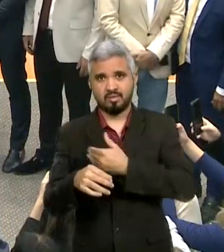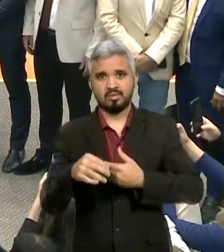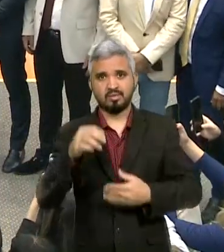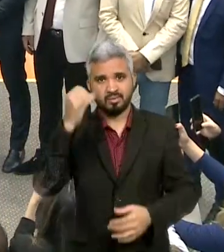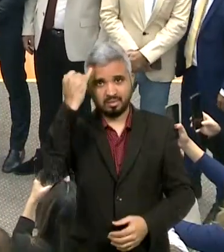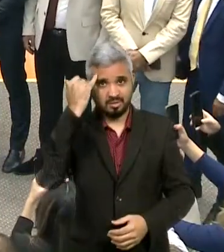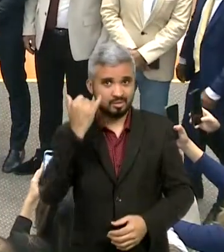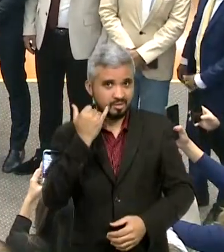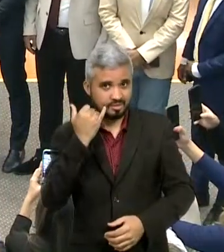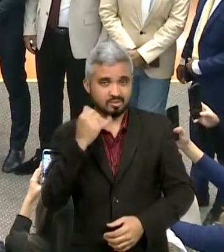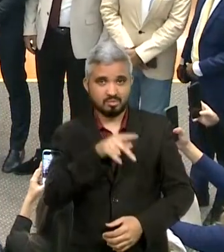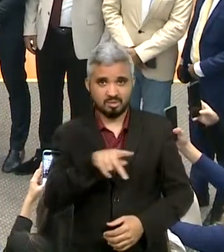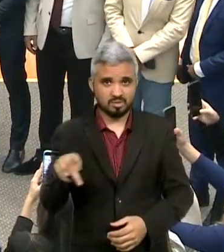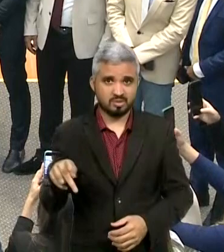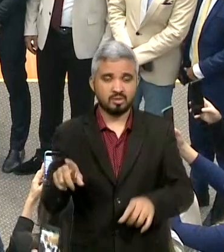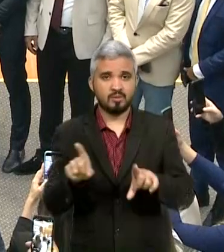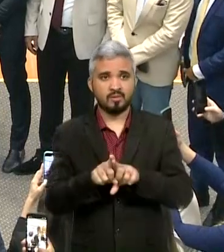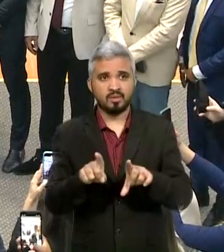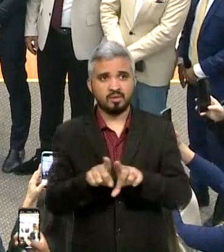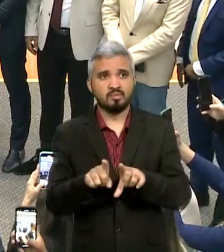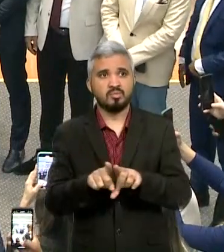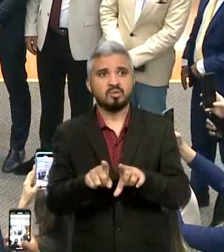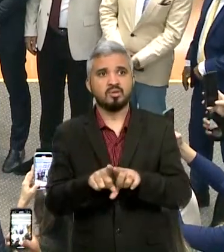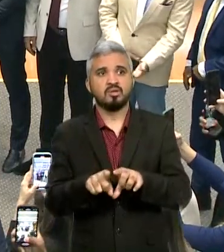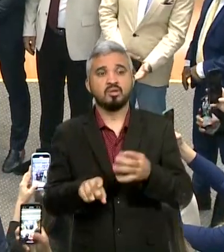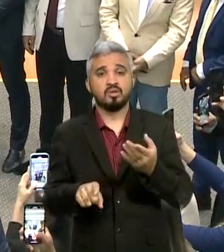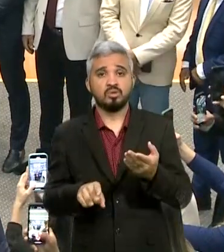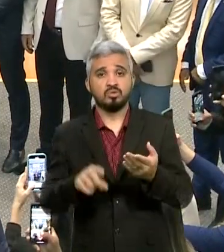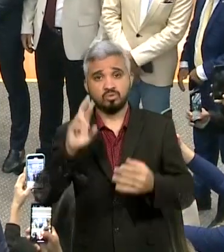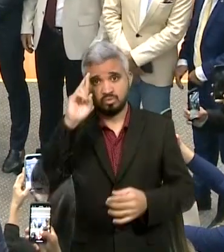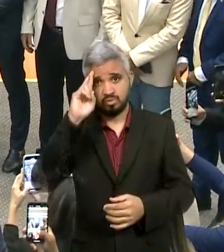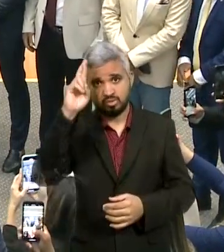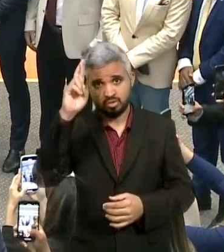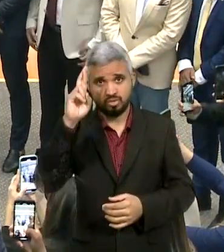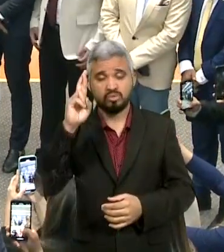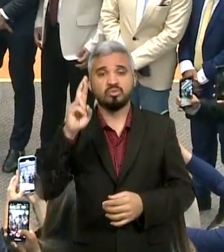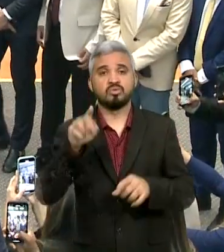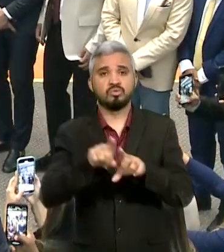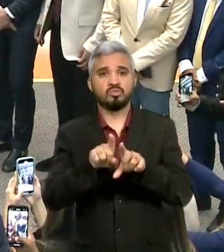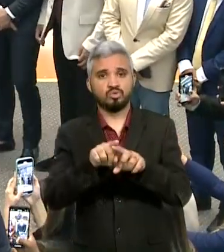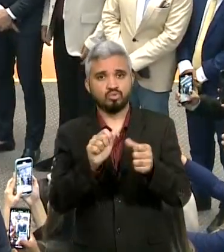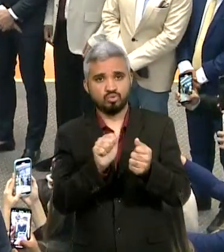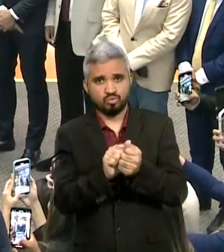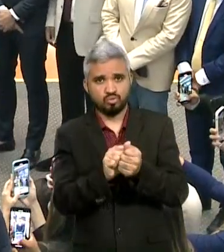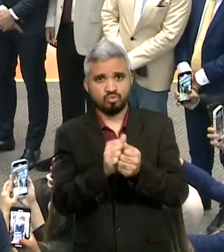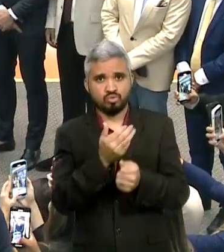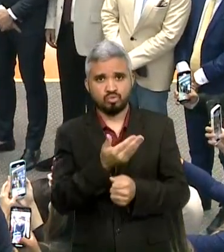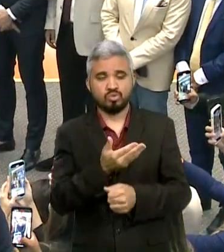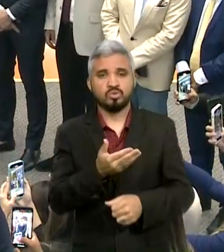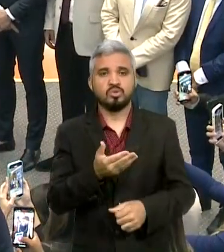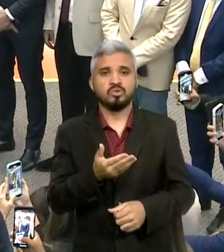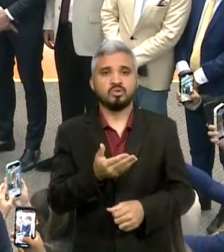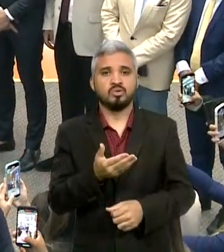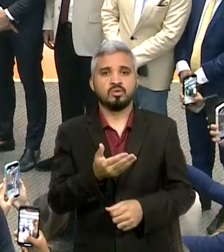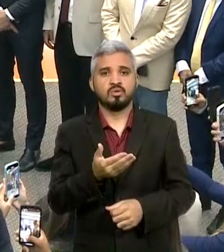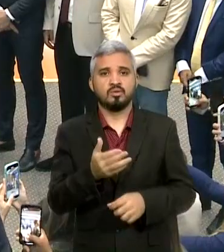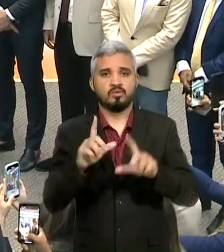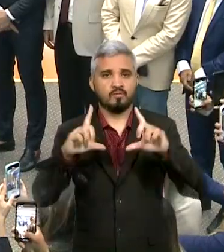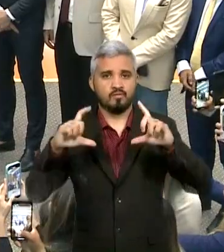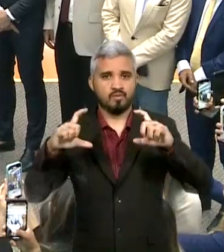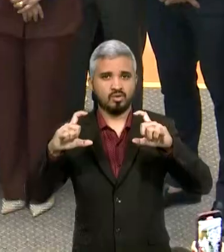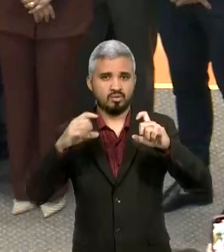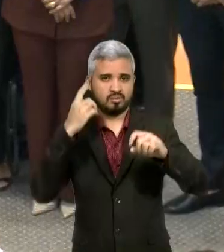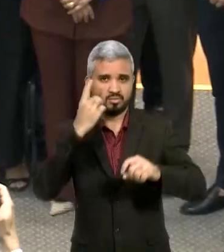Estado, Alberto Bastos, que hoje é diretor de assuntos institucionais da Defensoria, está também tirando foto com os parlamentares